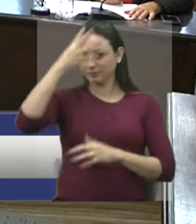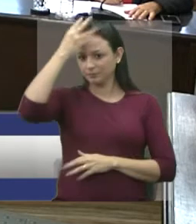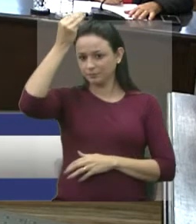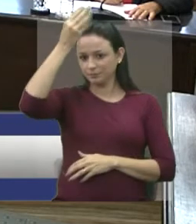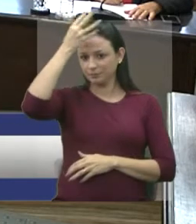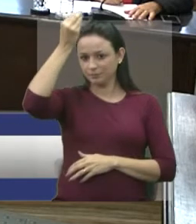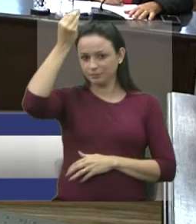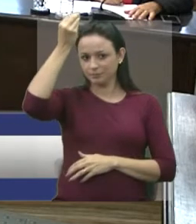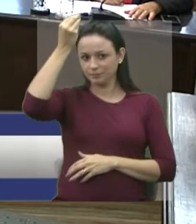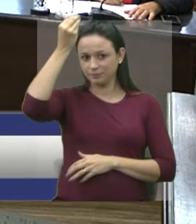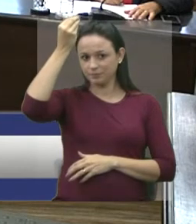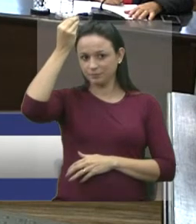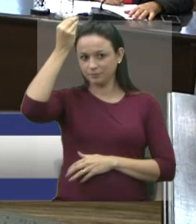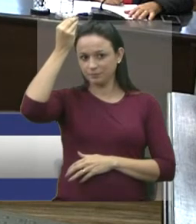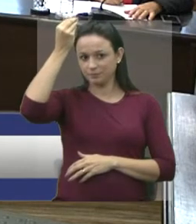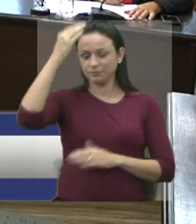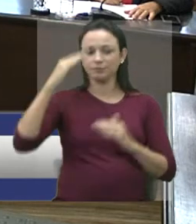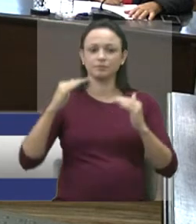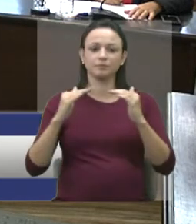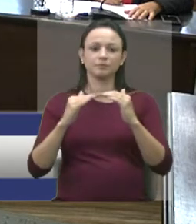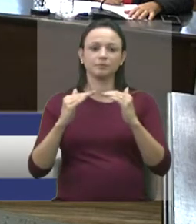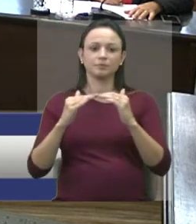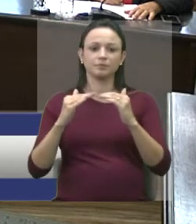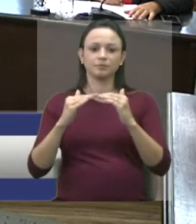Barros Flores. Favorável.